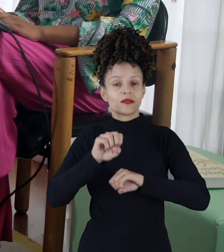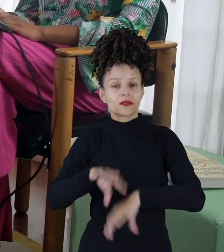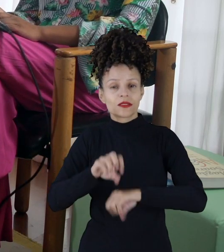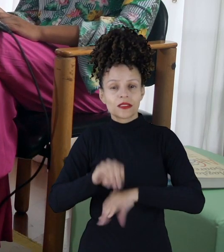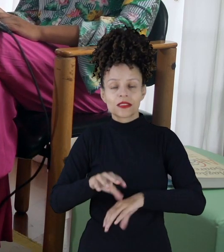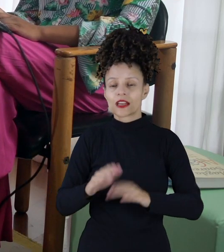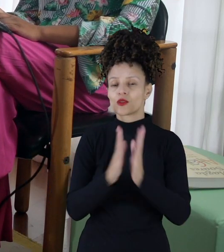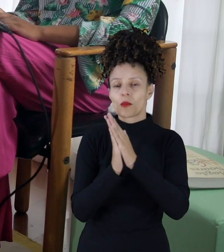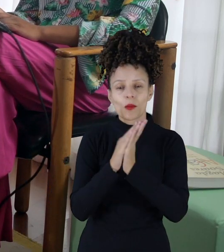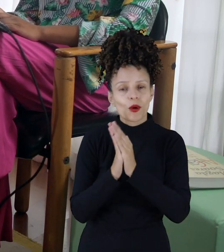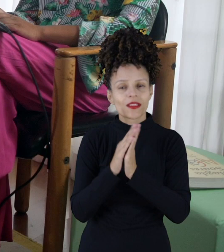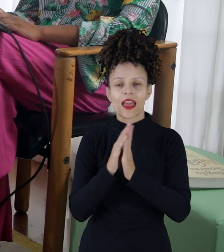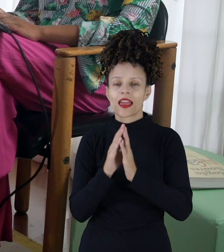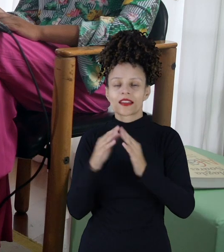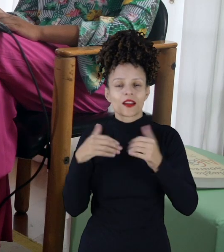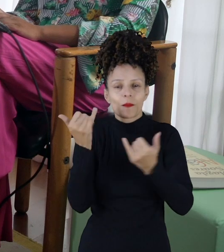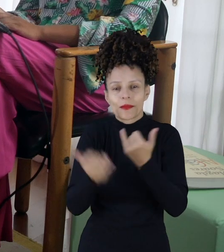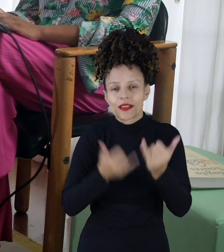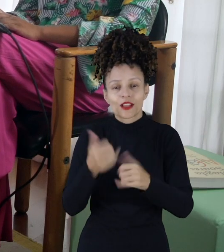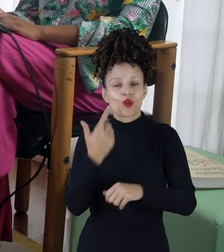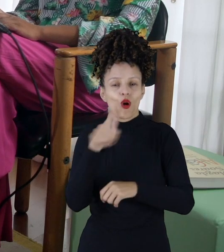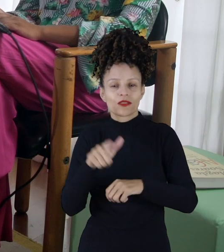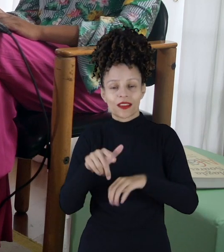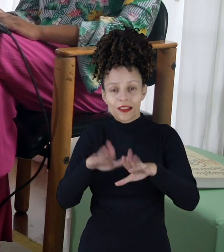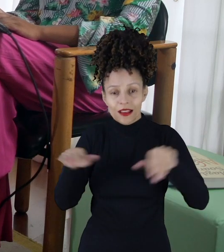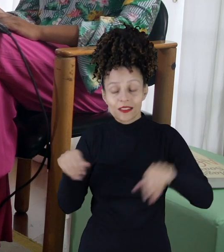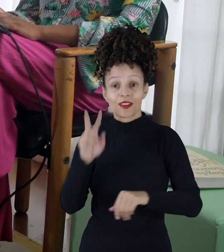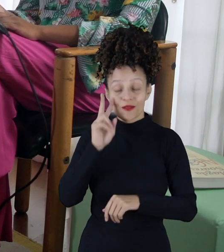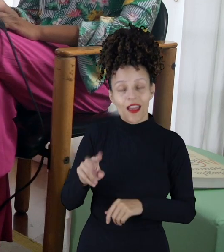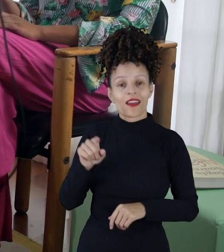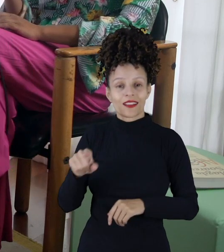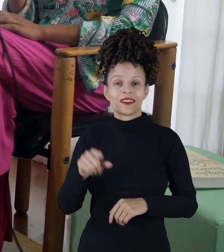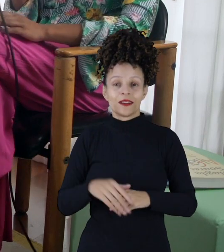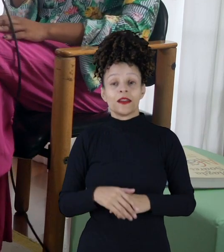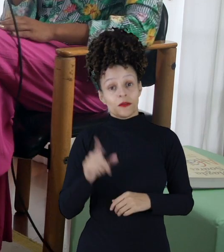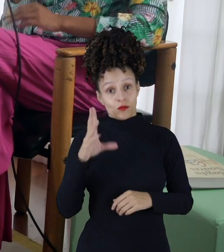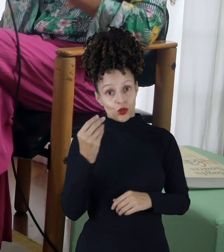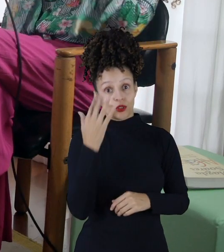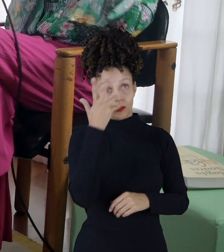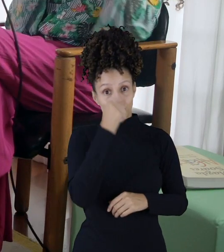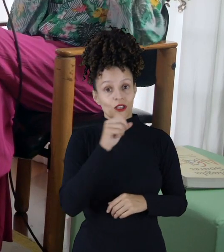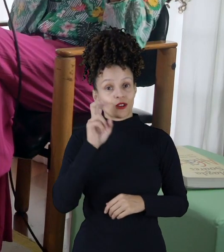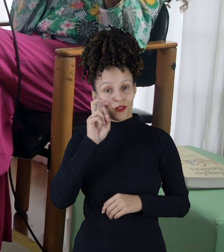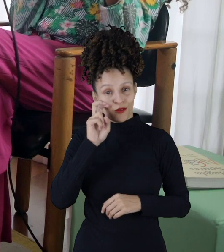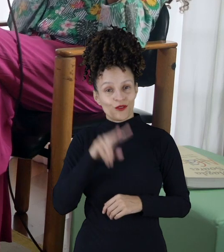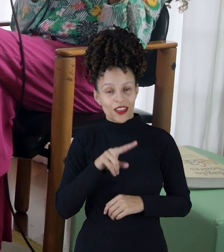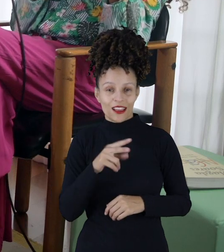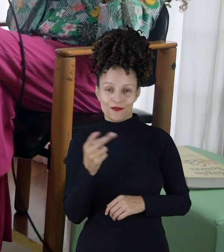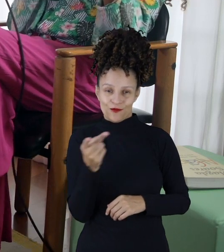para uma boneca, um bichinho, uma outra criança, a gente vê que ela, né? E é muito